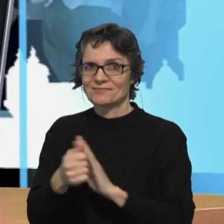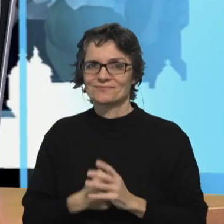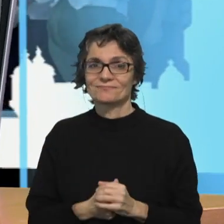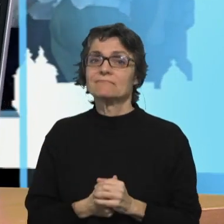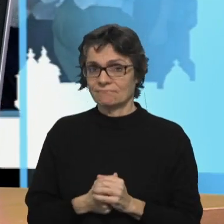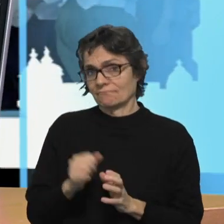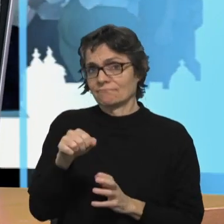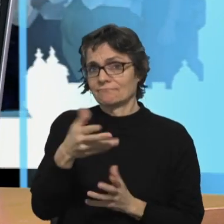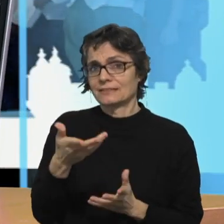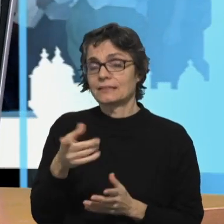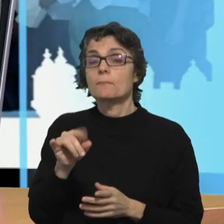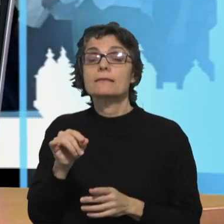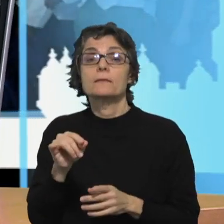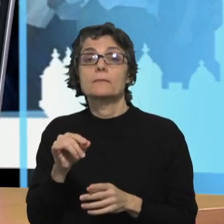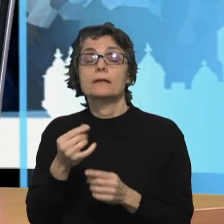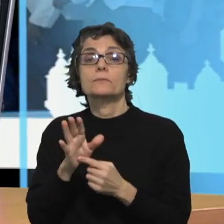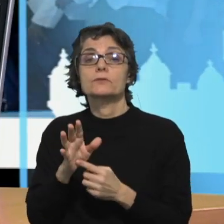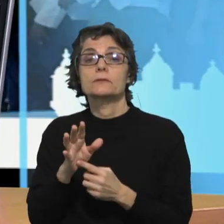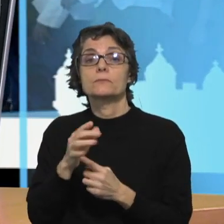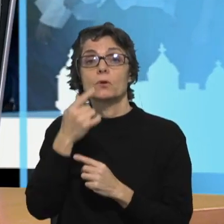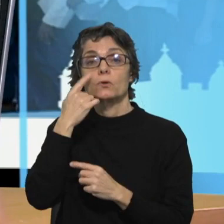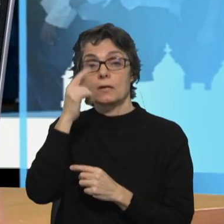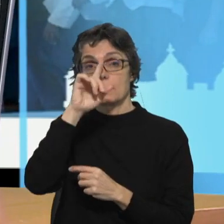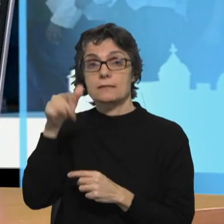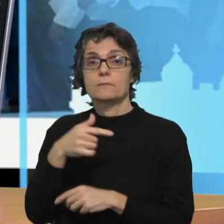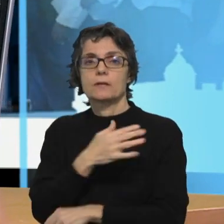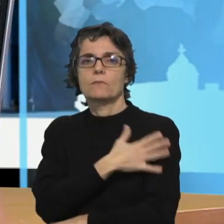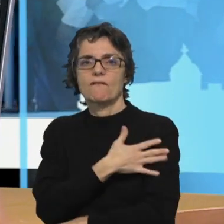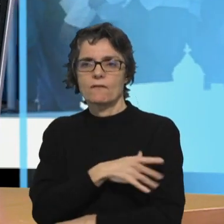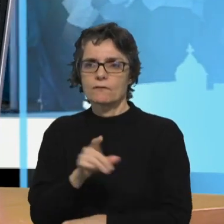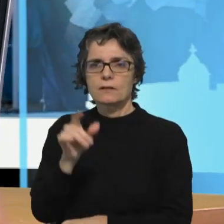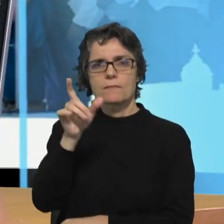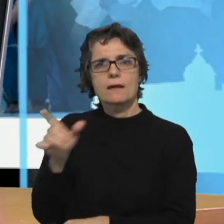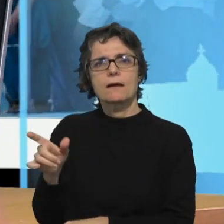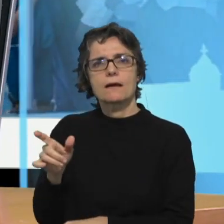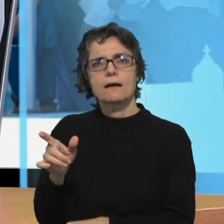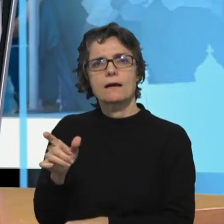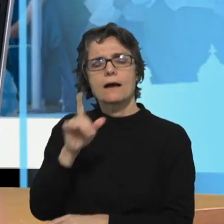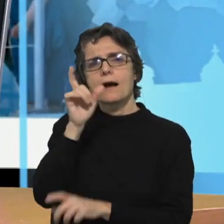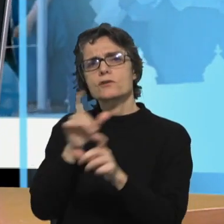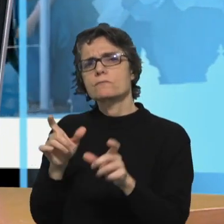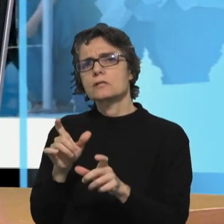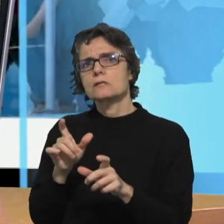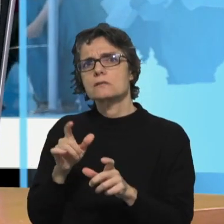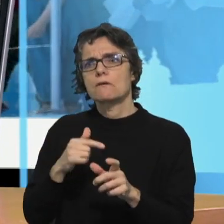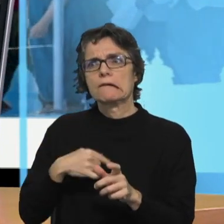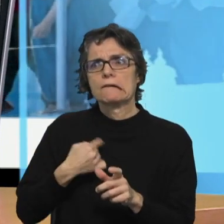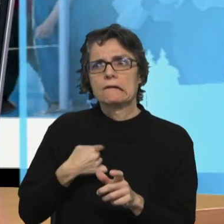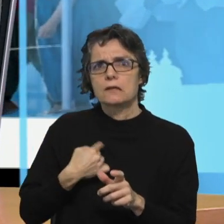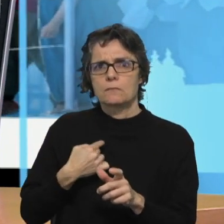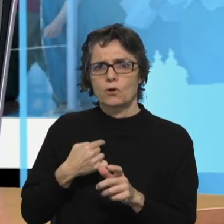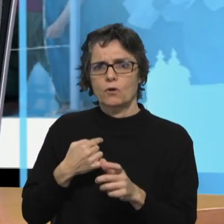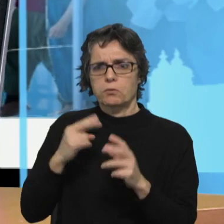também pode ser a fragilidade. Vivemos num tempo de individualismo. Não é? Cada um sentir-se feliz à volta do seu